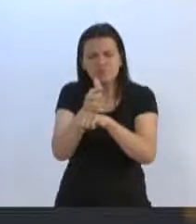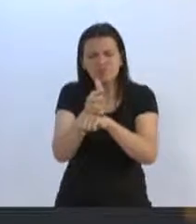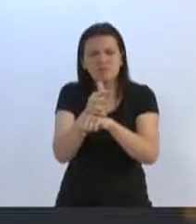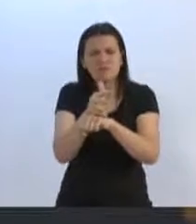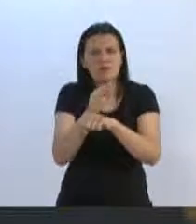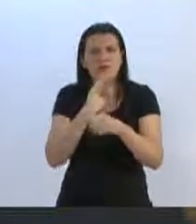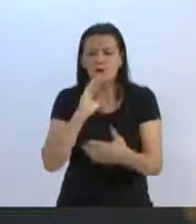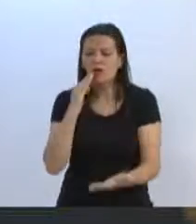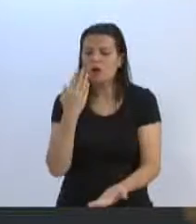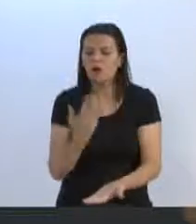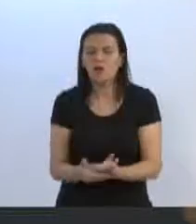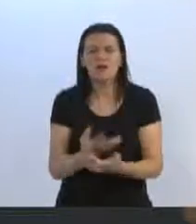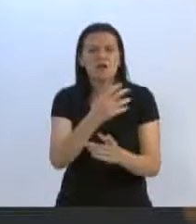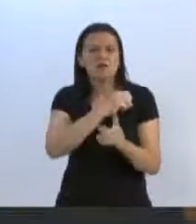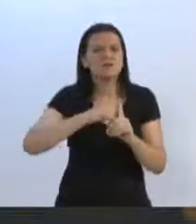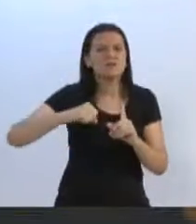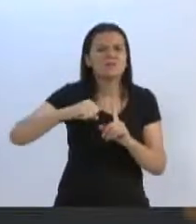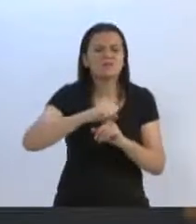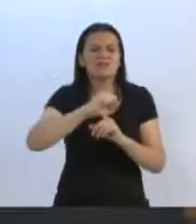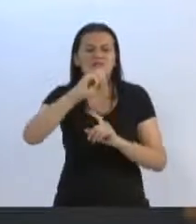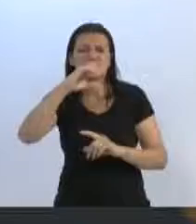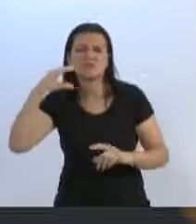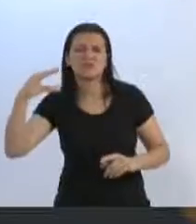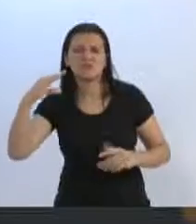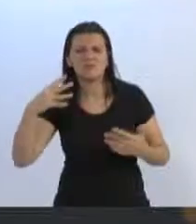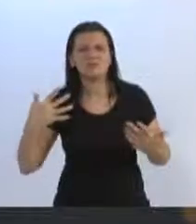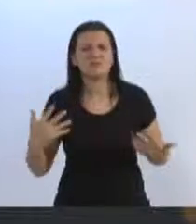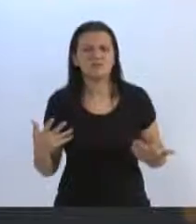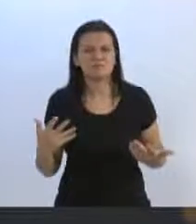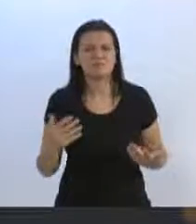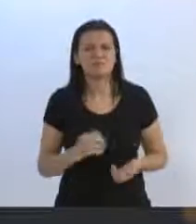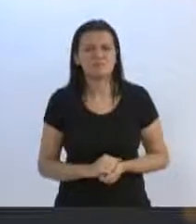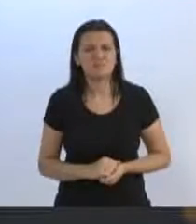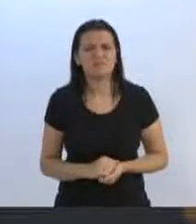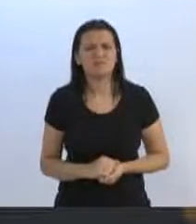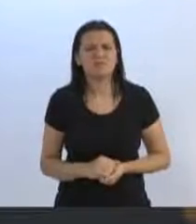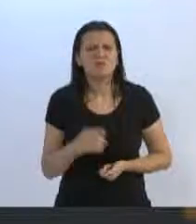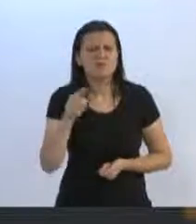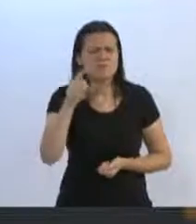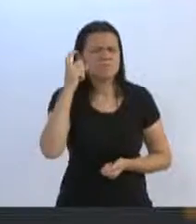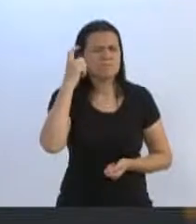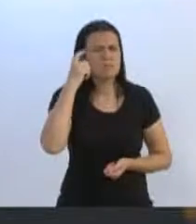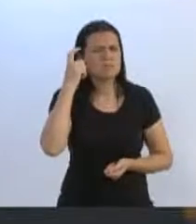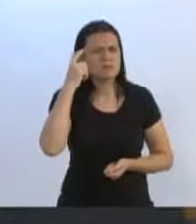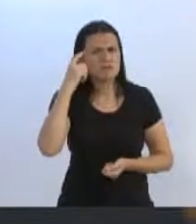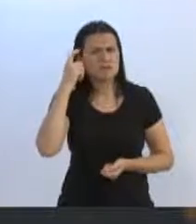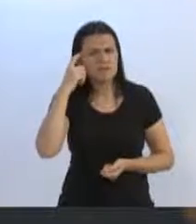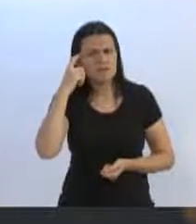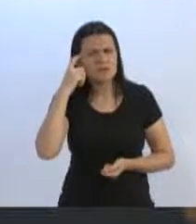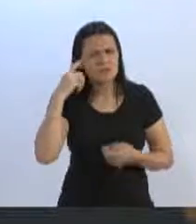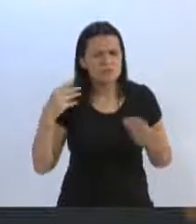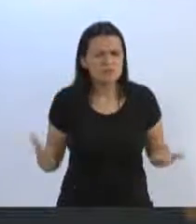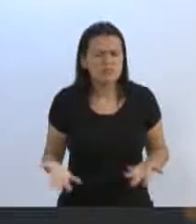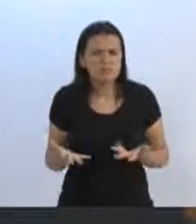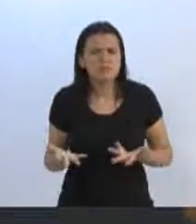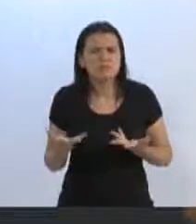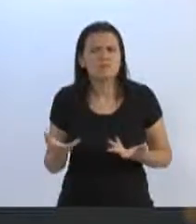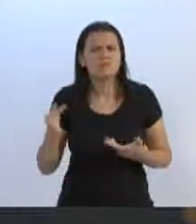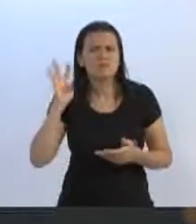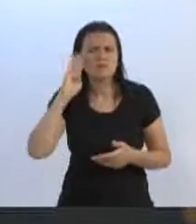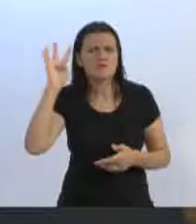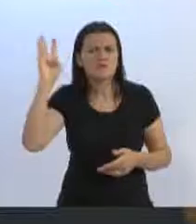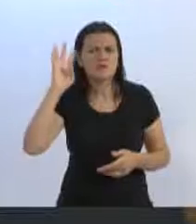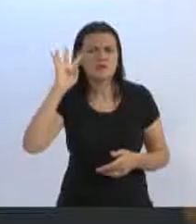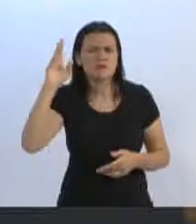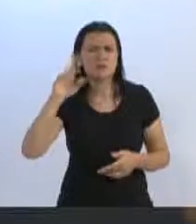chocou a sociedade catarinense. E o vosso raciocínio de promover uma reflexão de todos